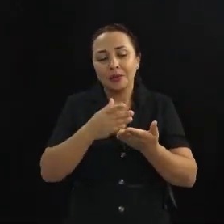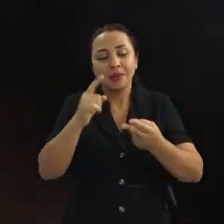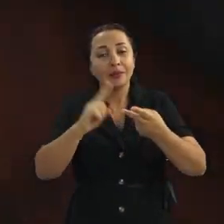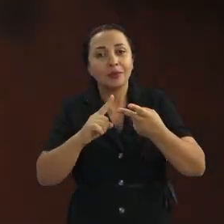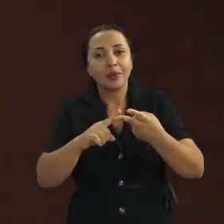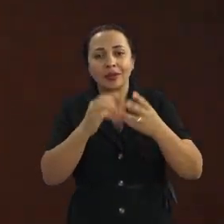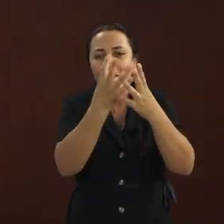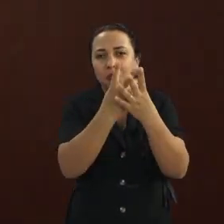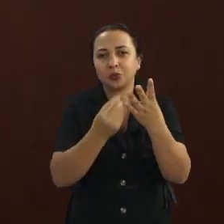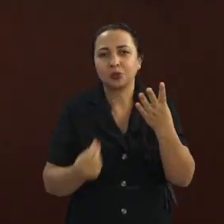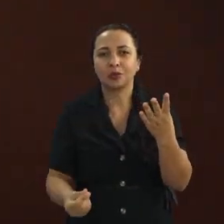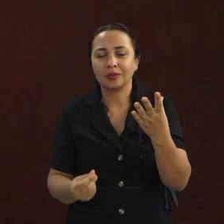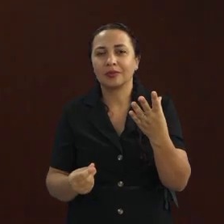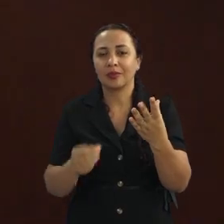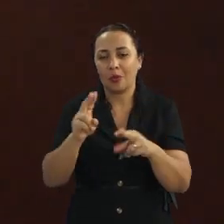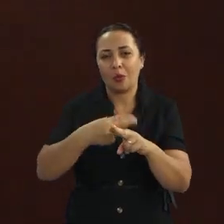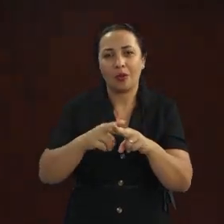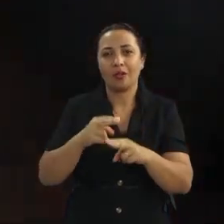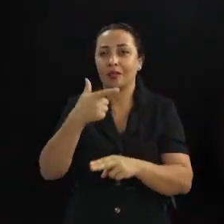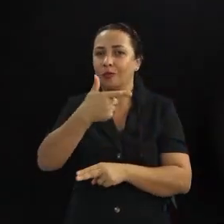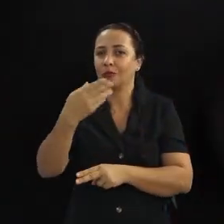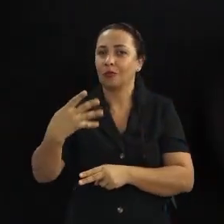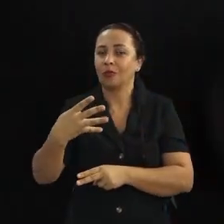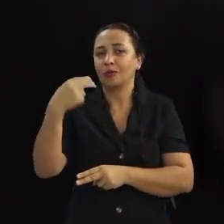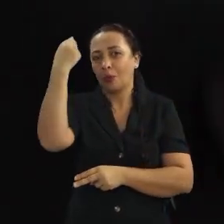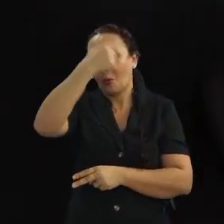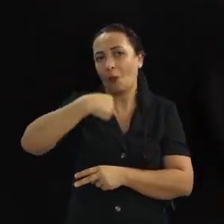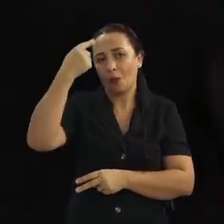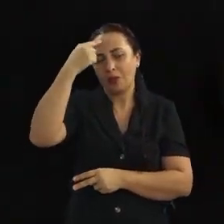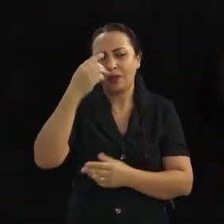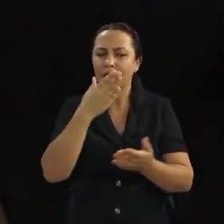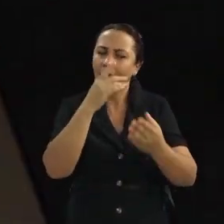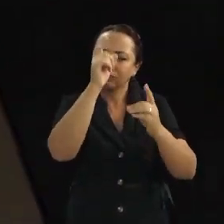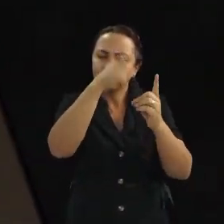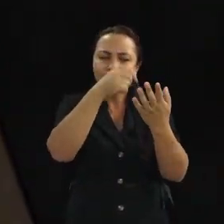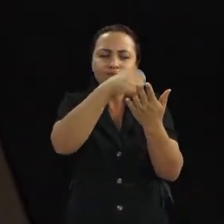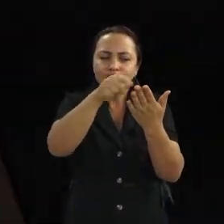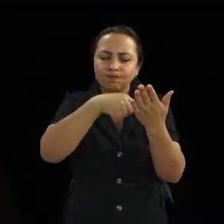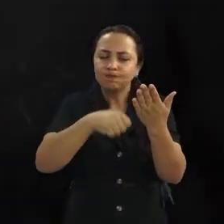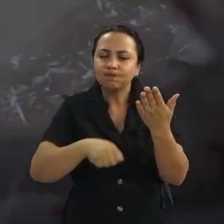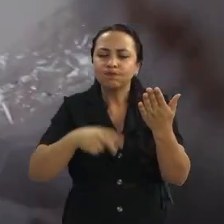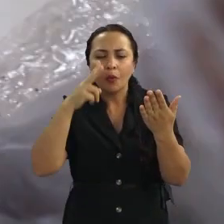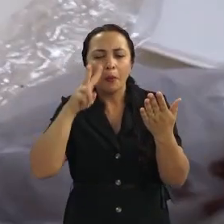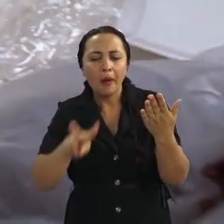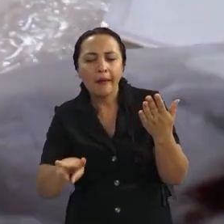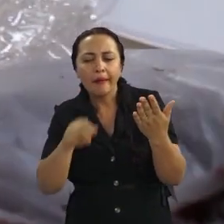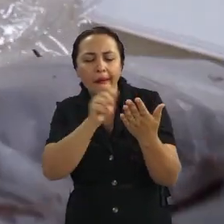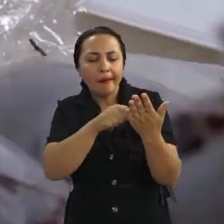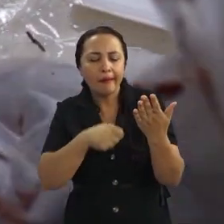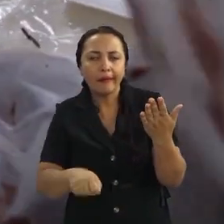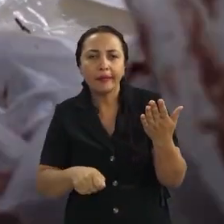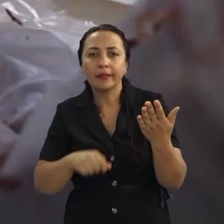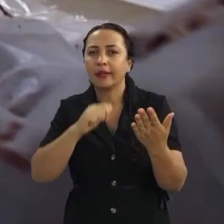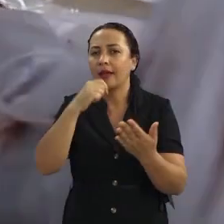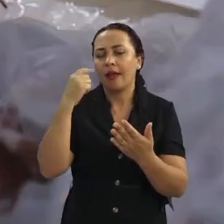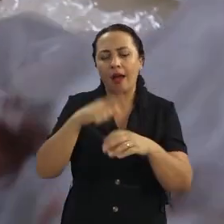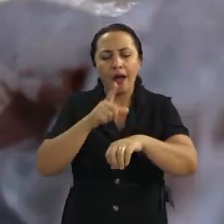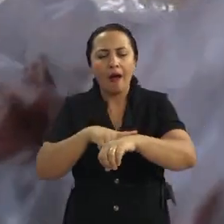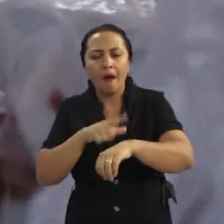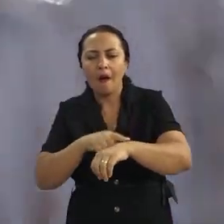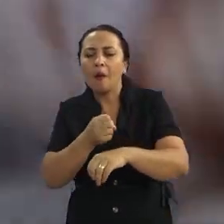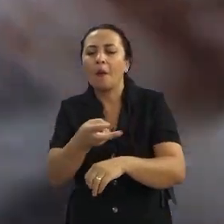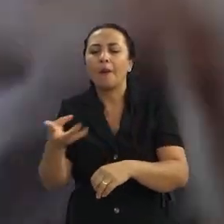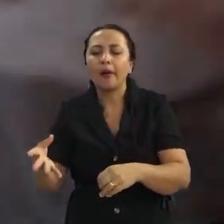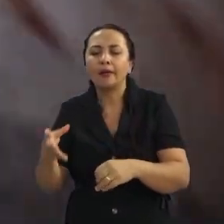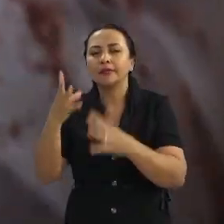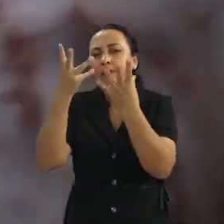um refino em 24 horas então a gente vem planilhando isso vem estudando é com açúcar refinado é um tempo